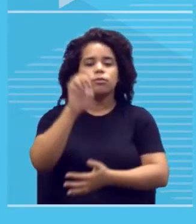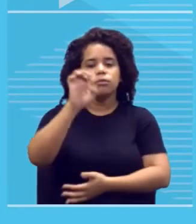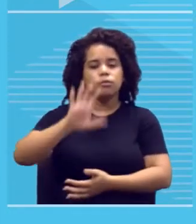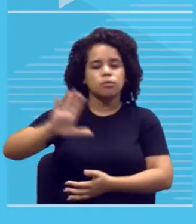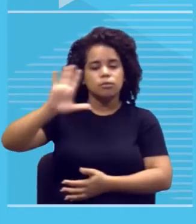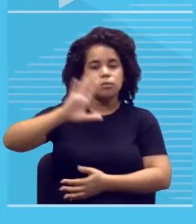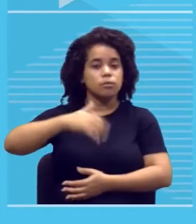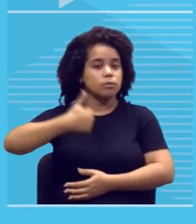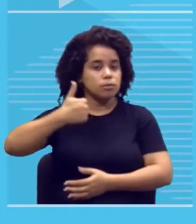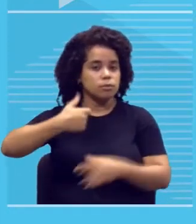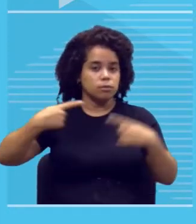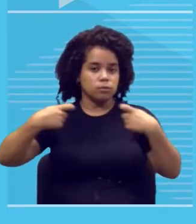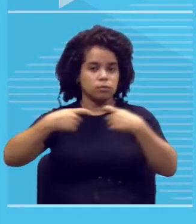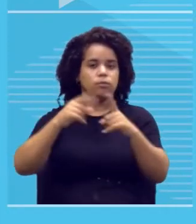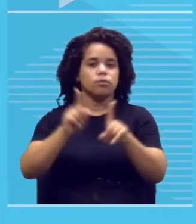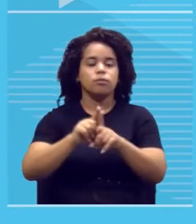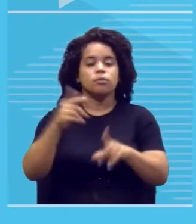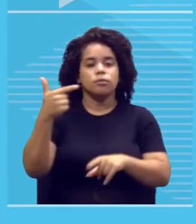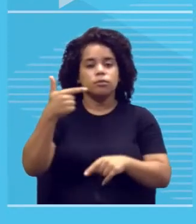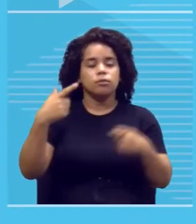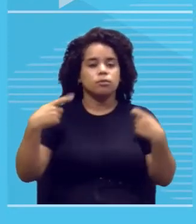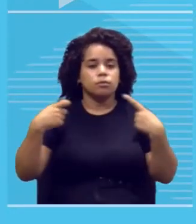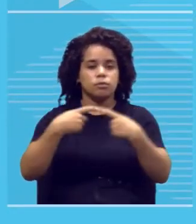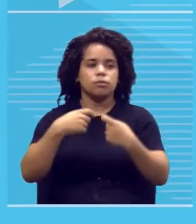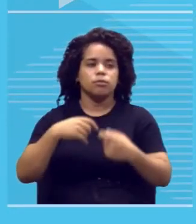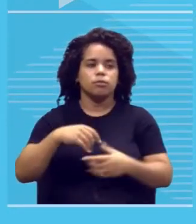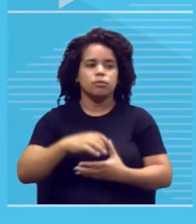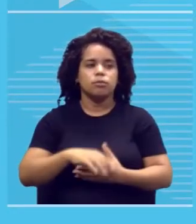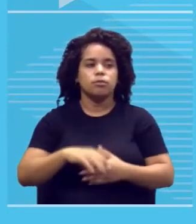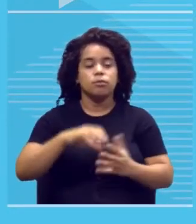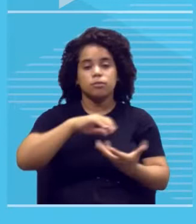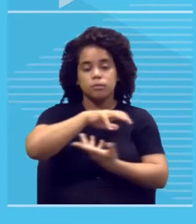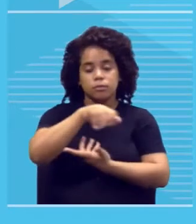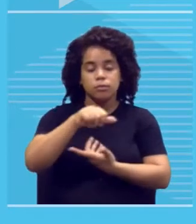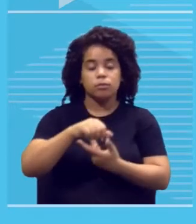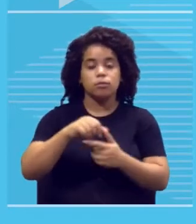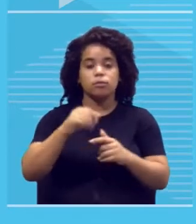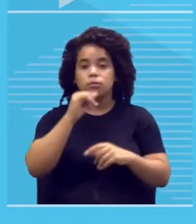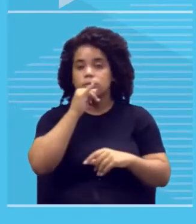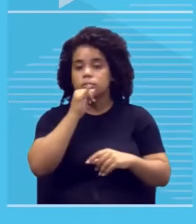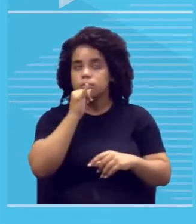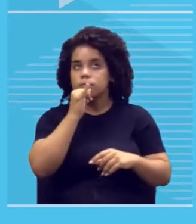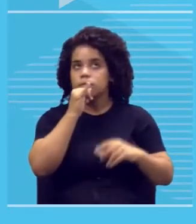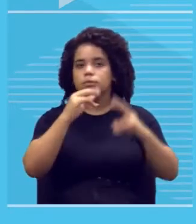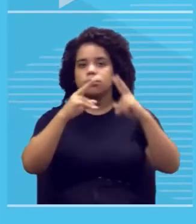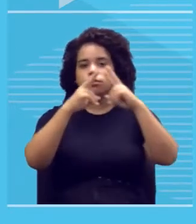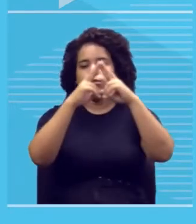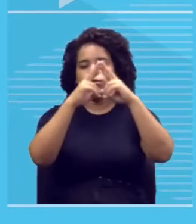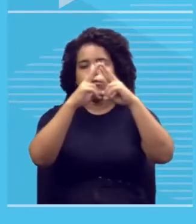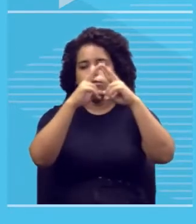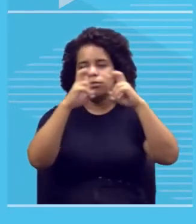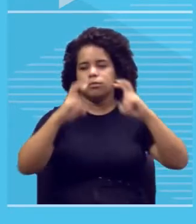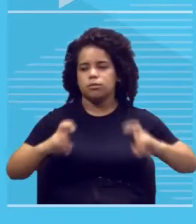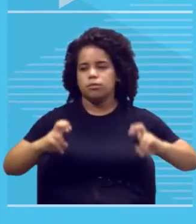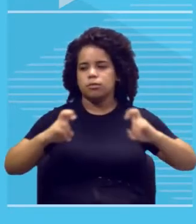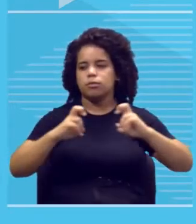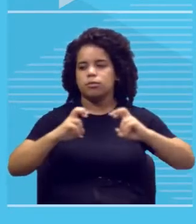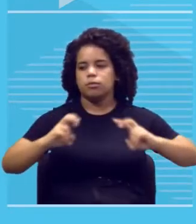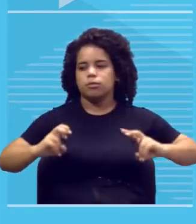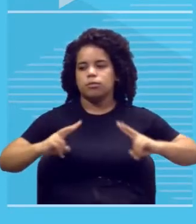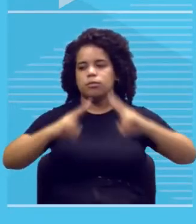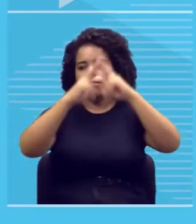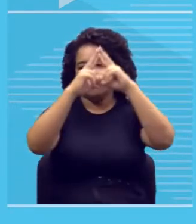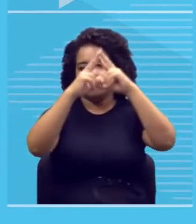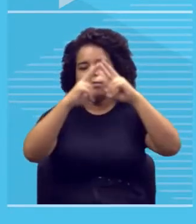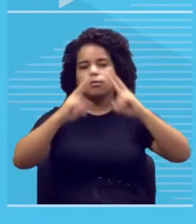guerra mundial na segunda guerra mundial Paris e sempre foi um centro produtor de Cultura arte e pensamento